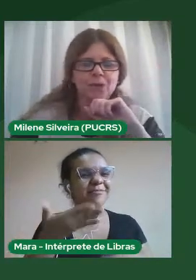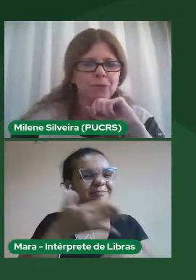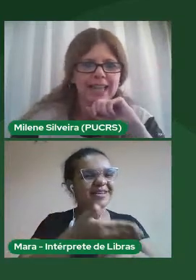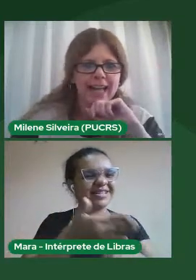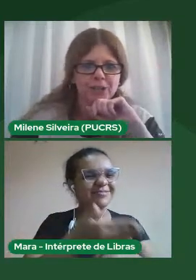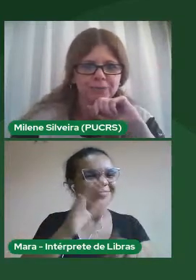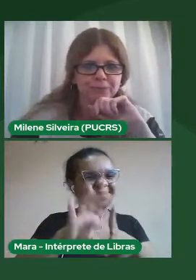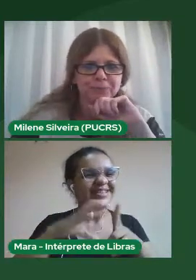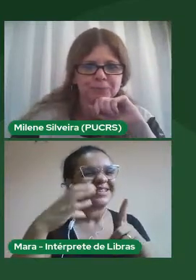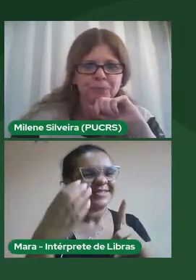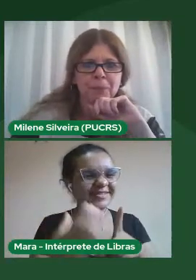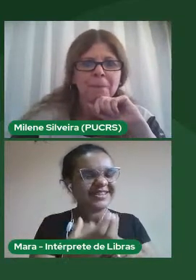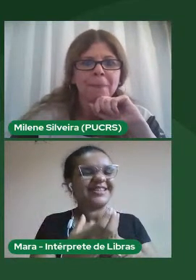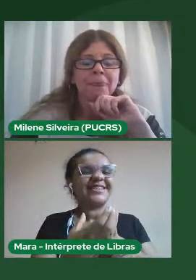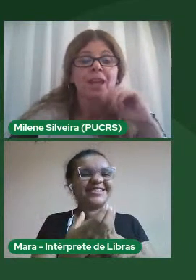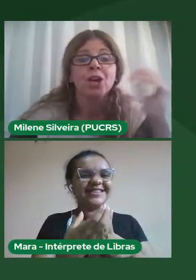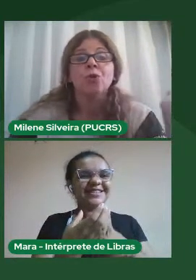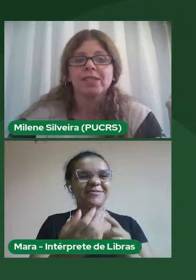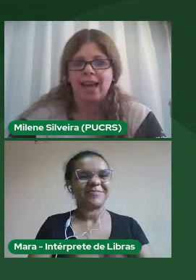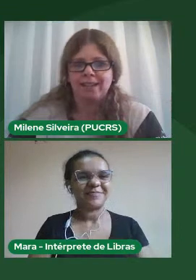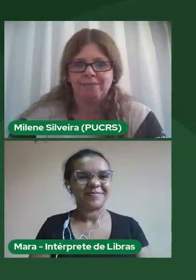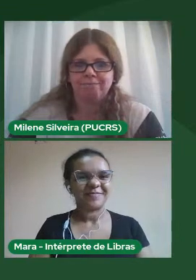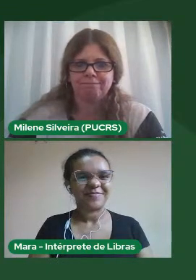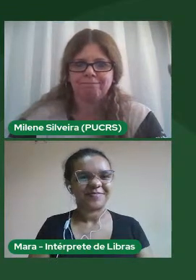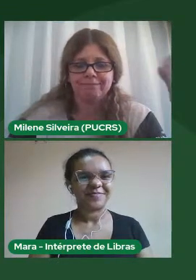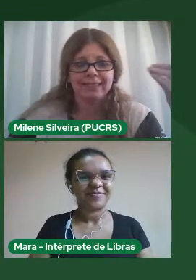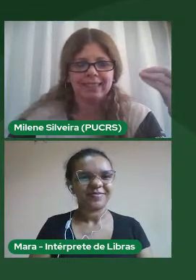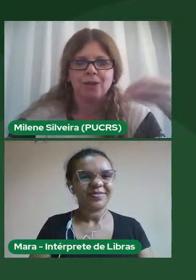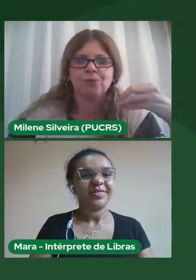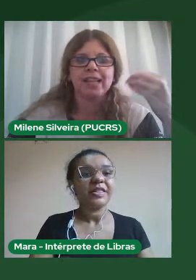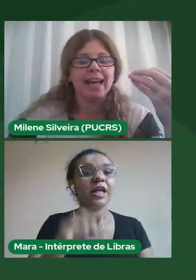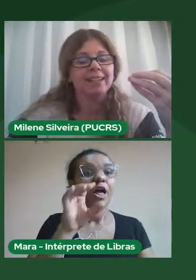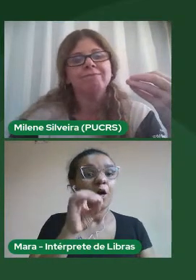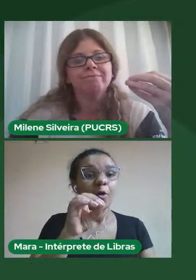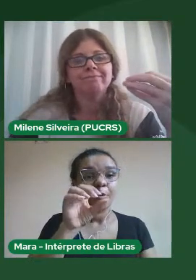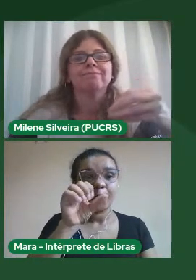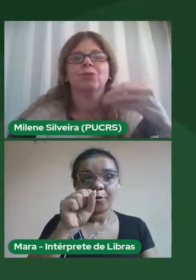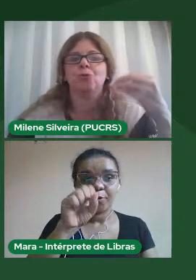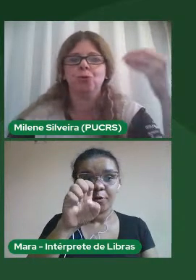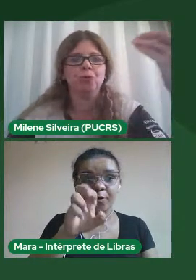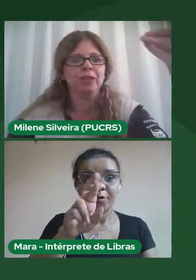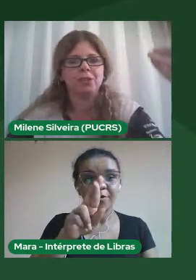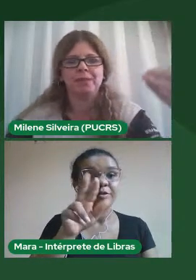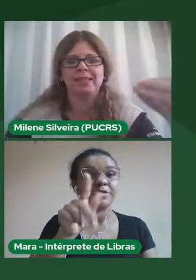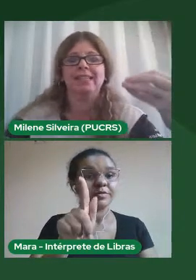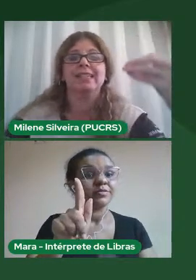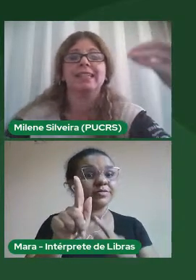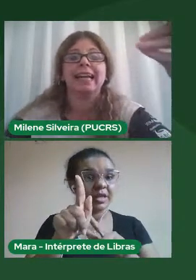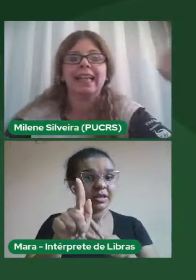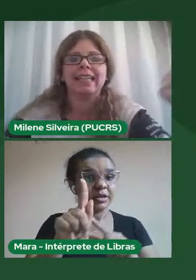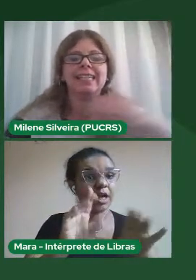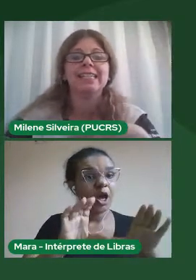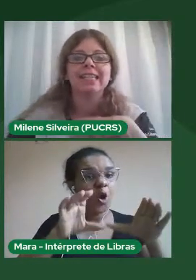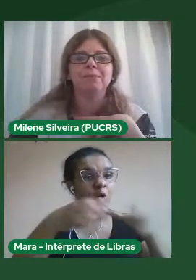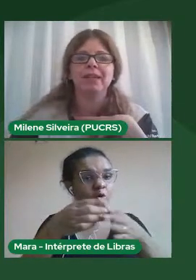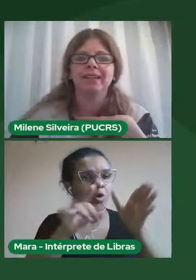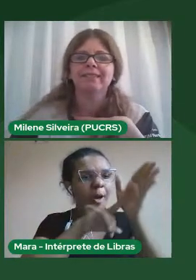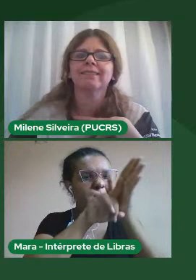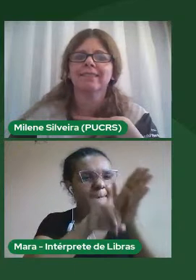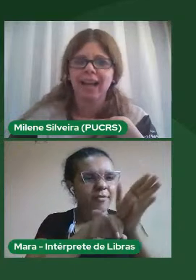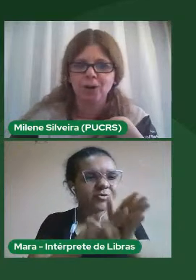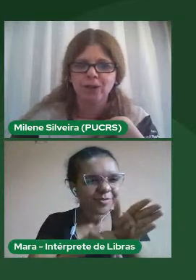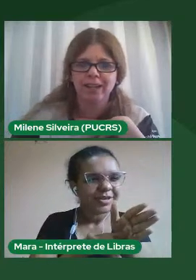pertencer a essa comunidade. O SERG. Então, o SERG, o grupo lá de pesquisa, da Clarice, que